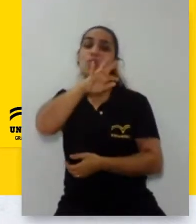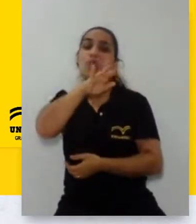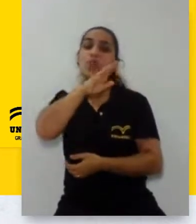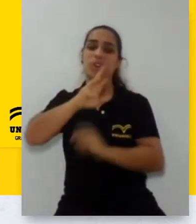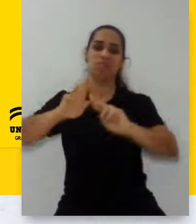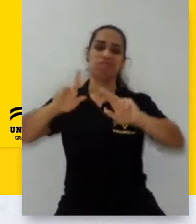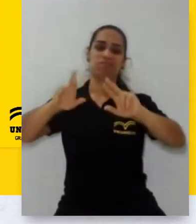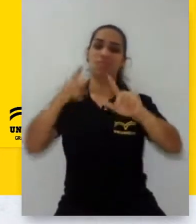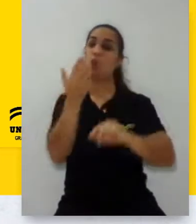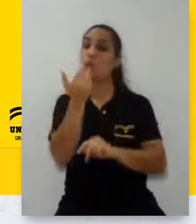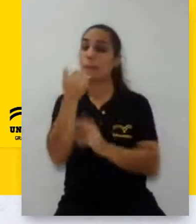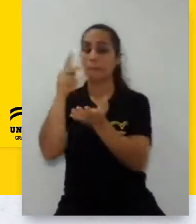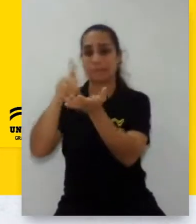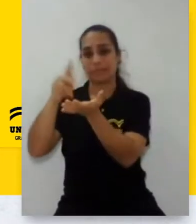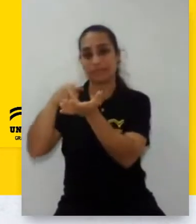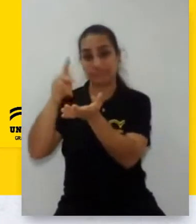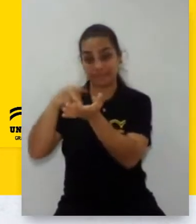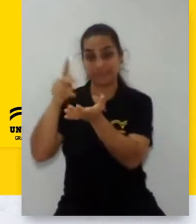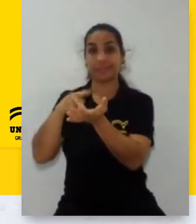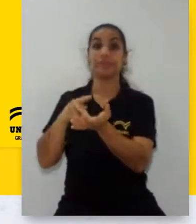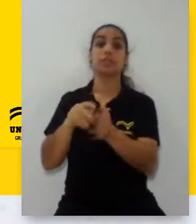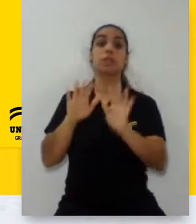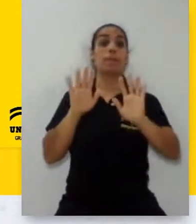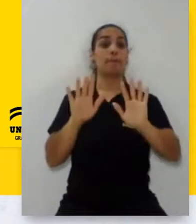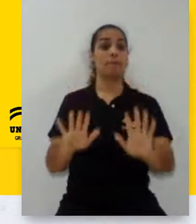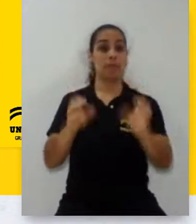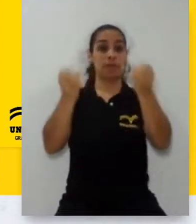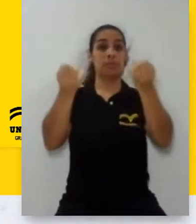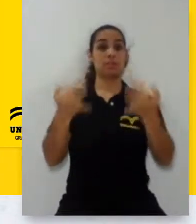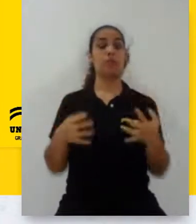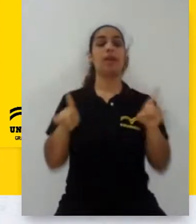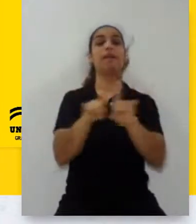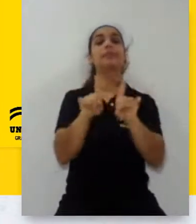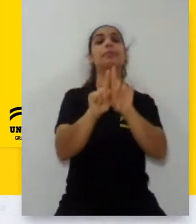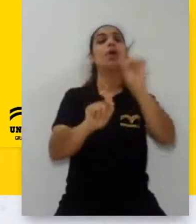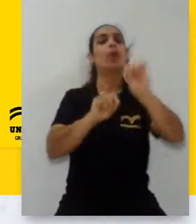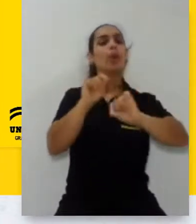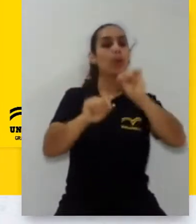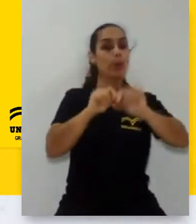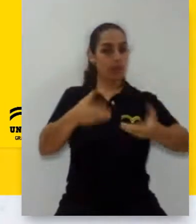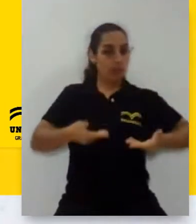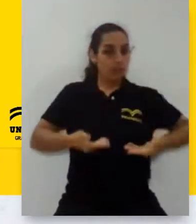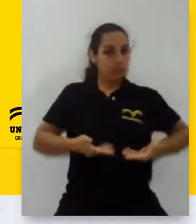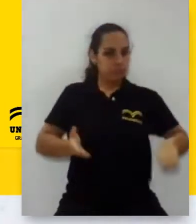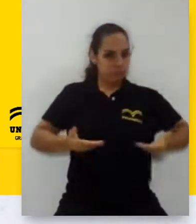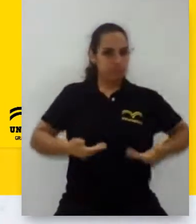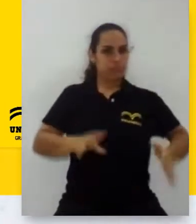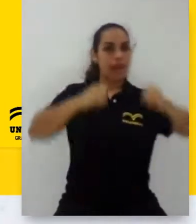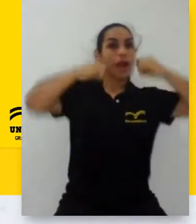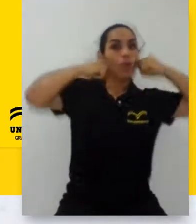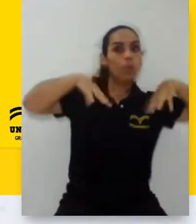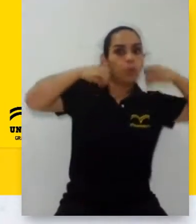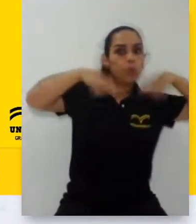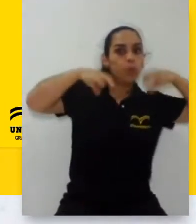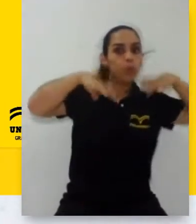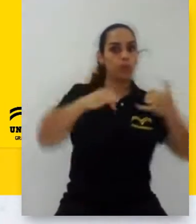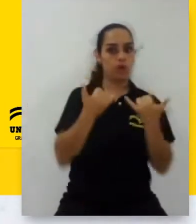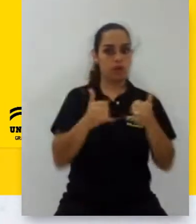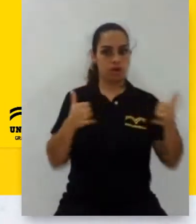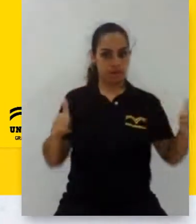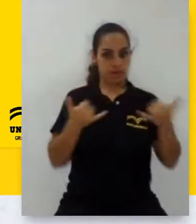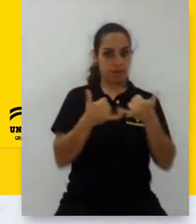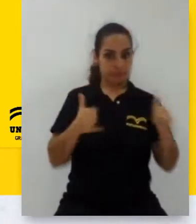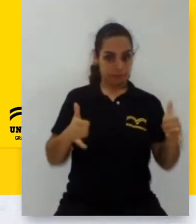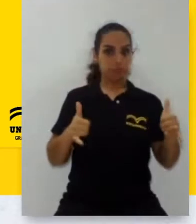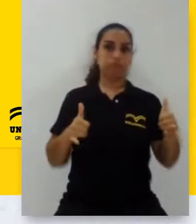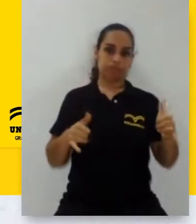energético. Falei para vocês que nós temos uma taxa metabólica em repouso. É o quanto você gasta para ficar em repouso. Então, tem um gasto. É pequeno.